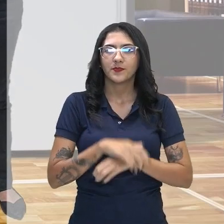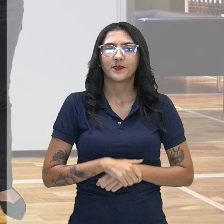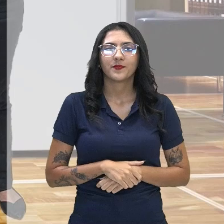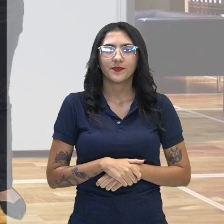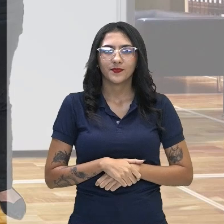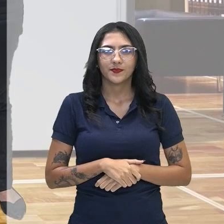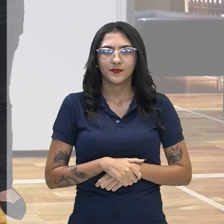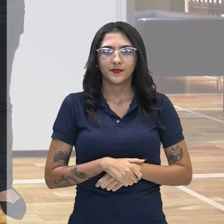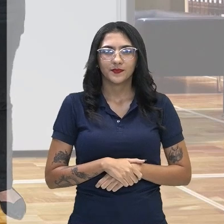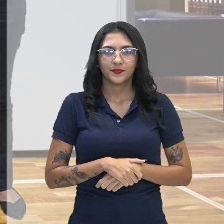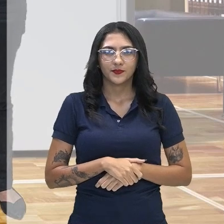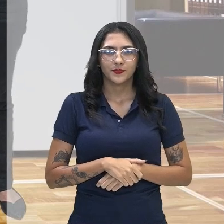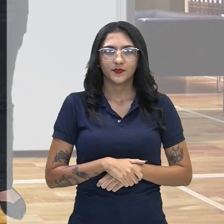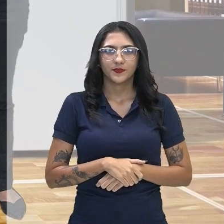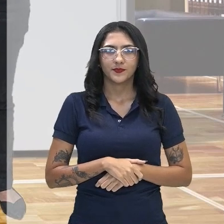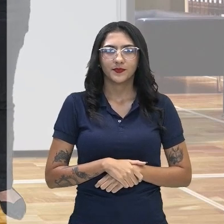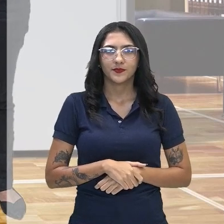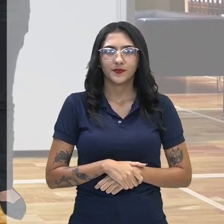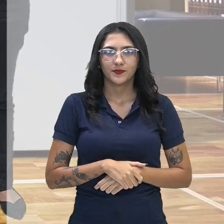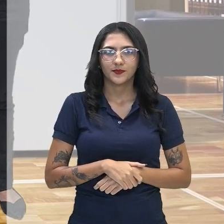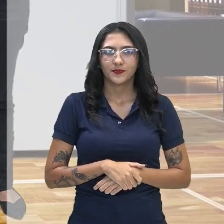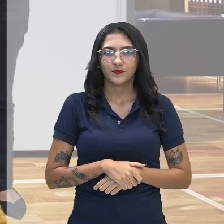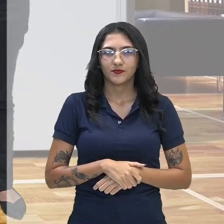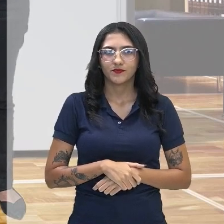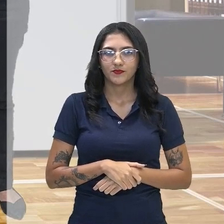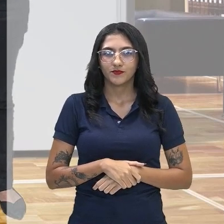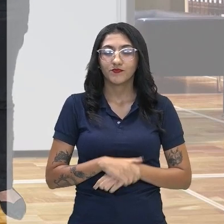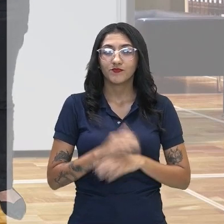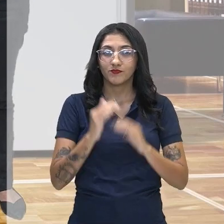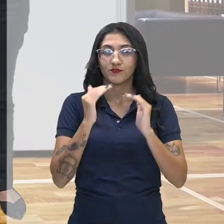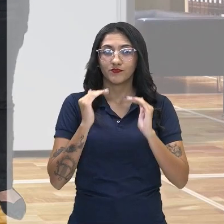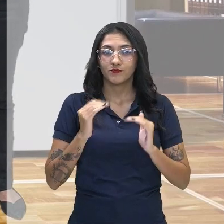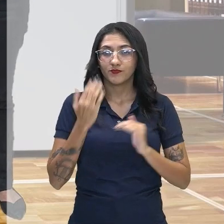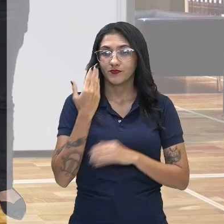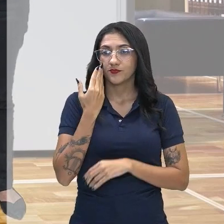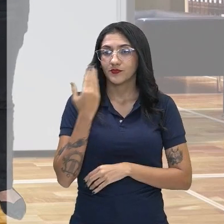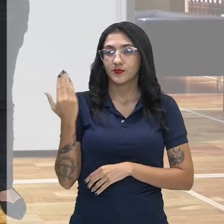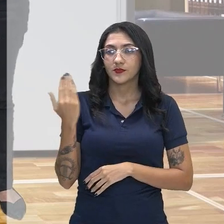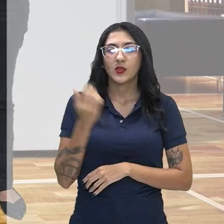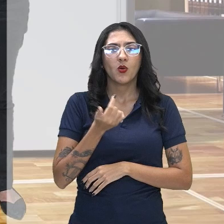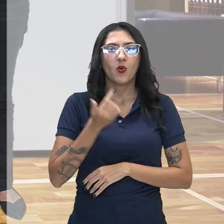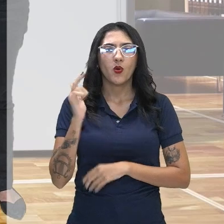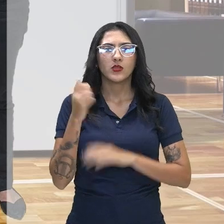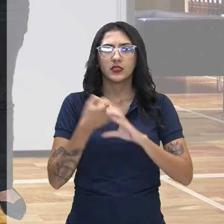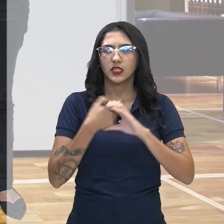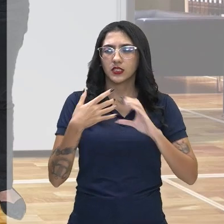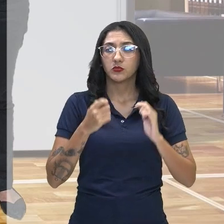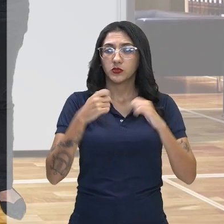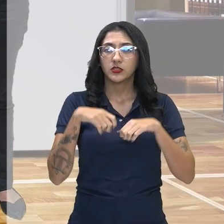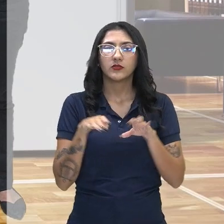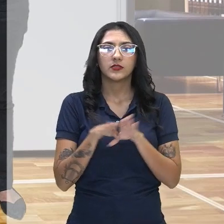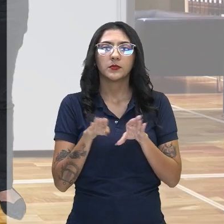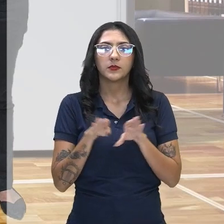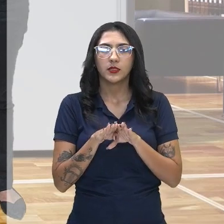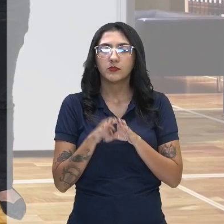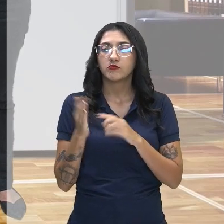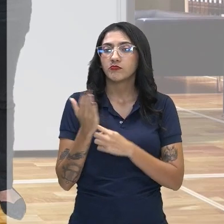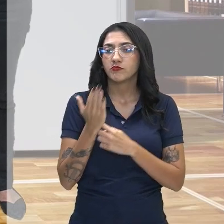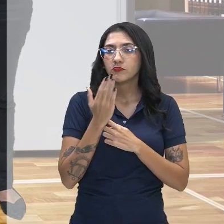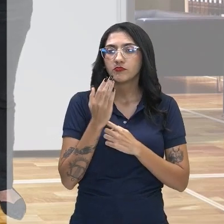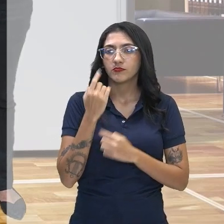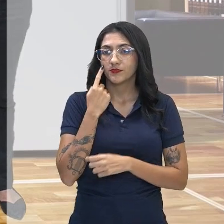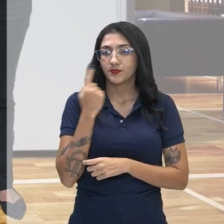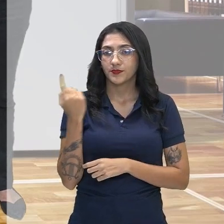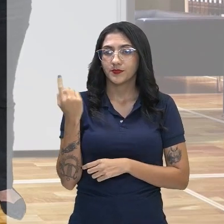frasal. Right? Continuando. Outros elementos que a gente pode, né, que podem nos ajudar com essa